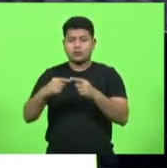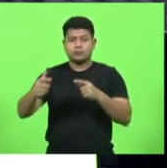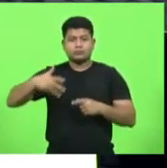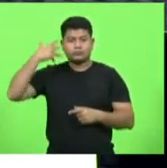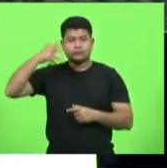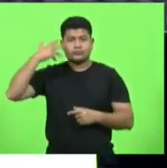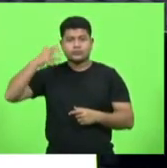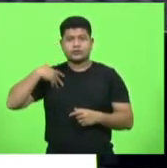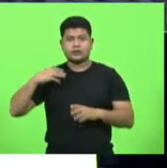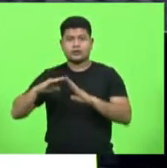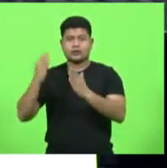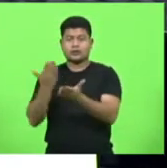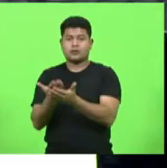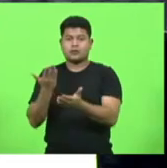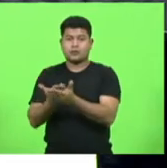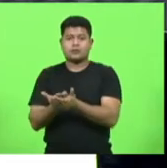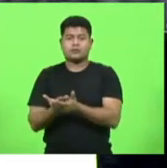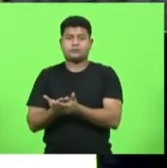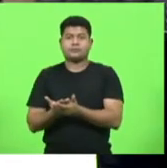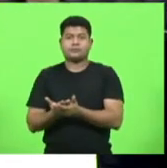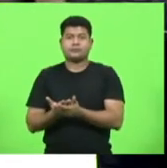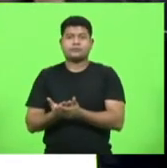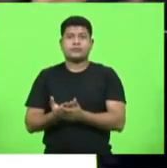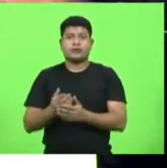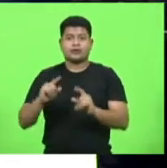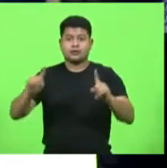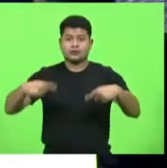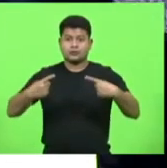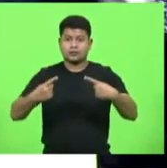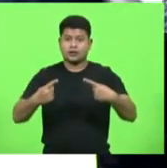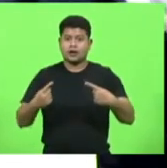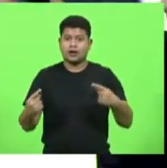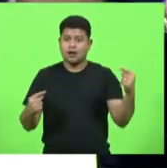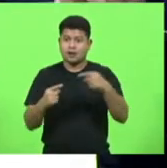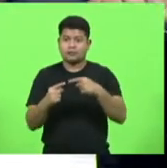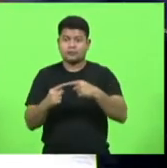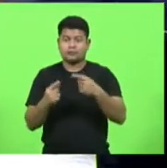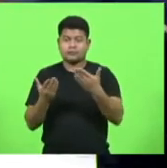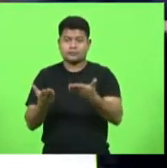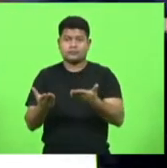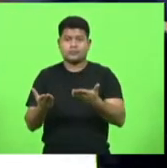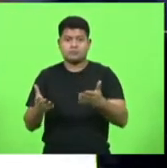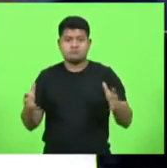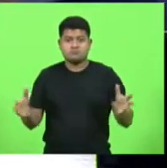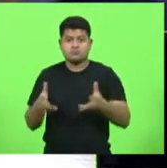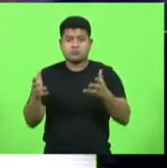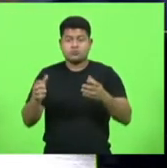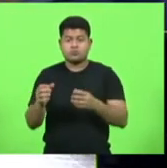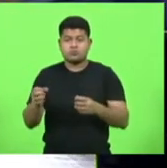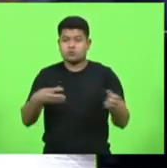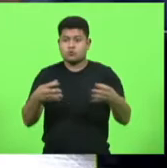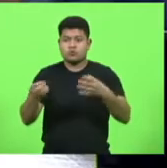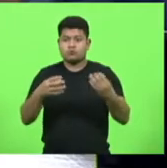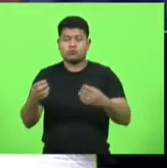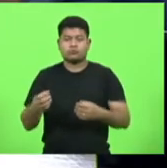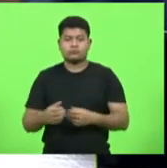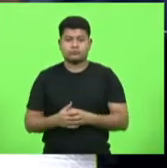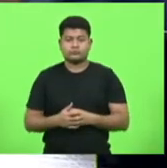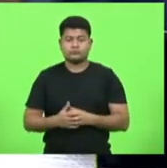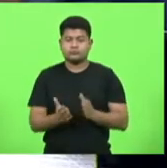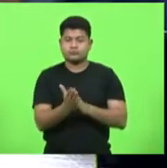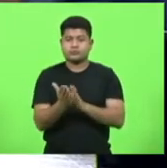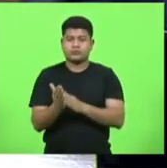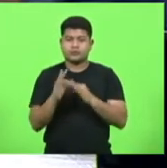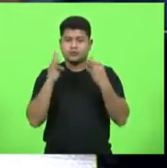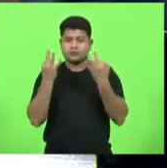na escola, e esse é o seu grande desafio, aplicar a oratória nas escolas e despertar novos talentos. Então, parabéns à família.